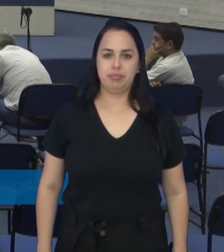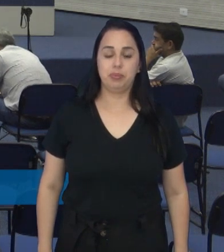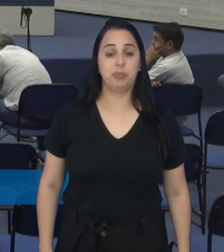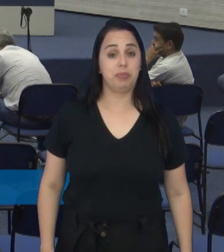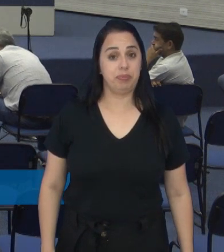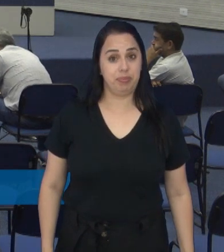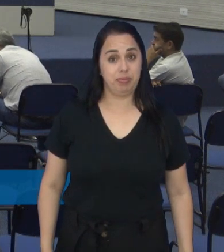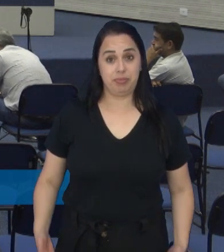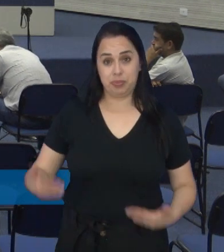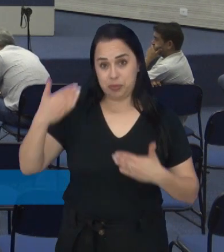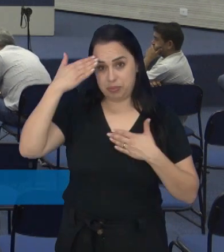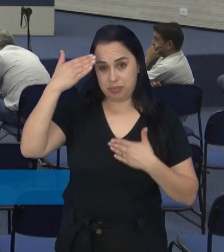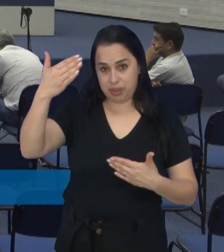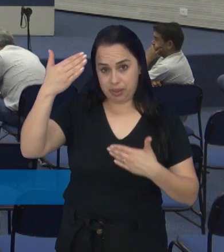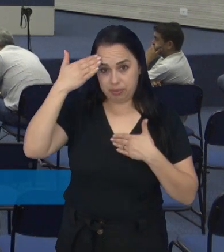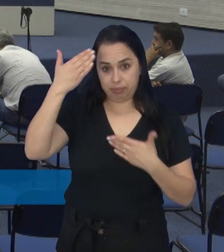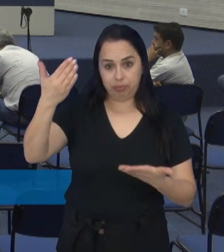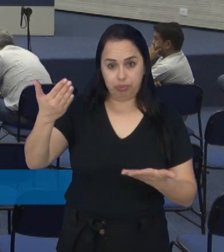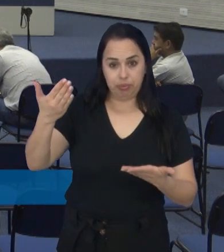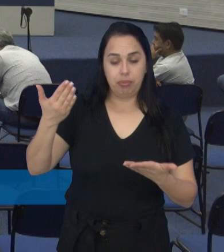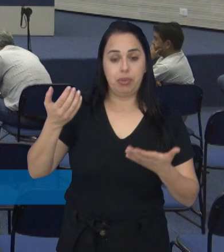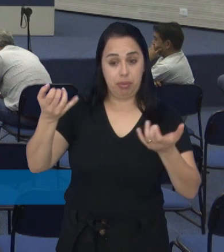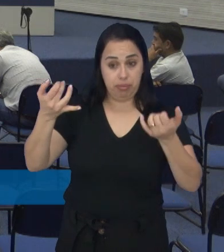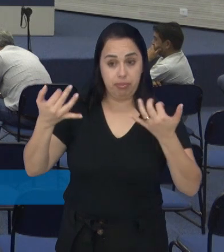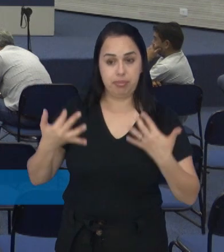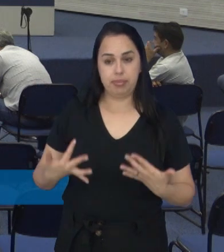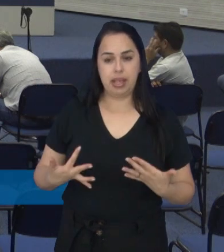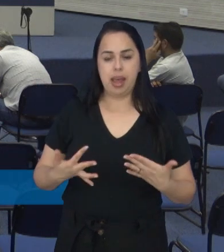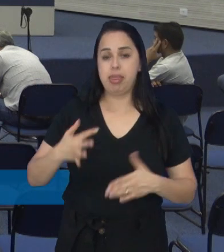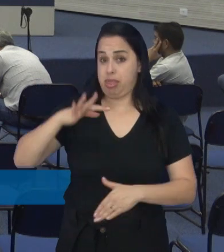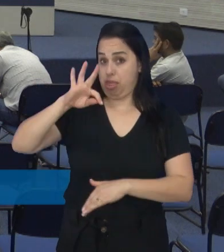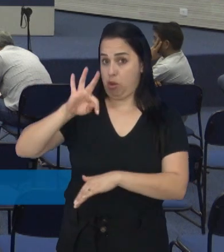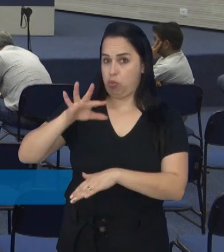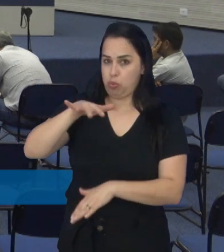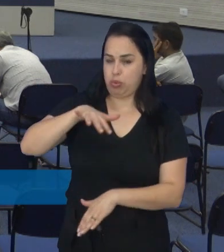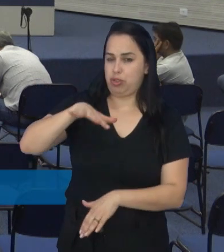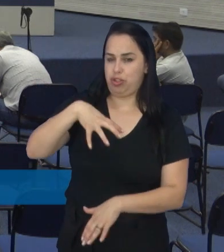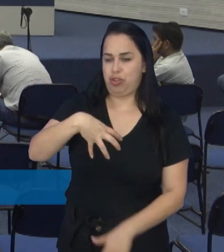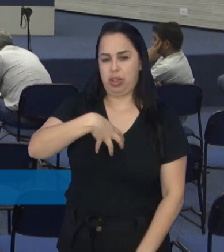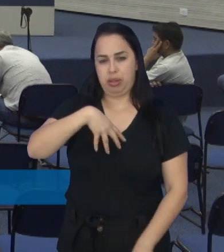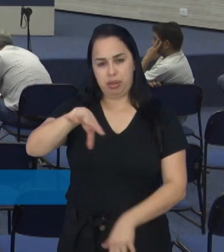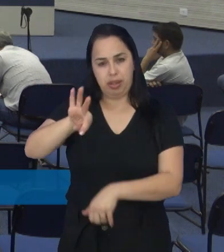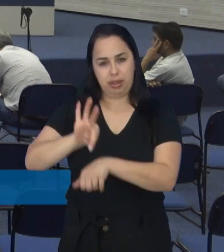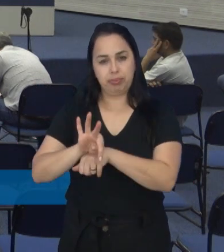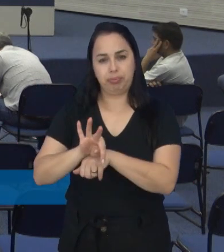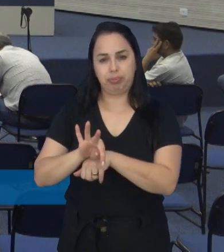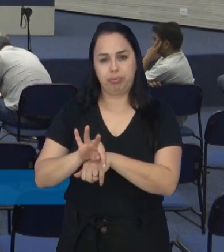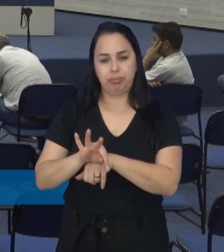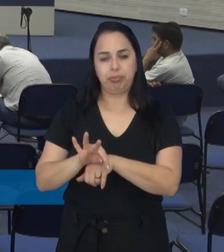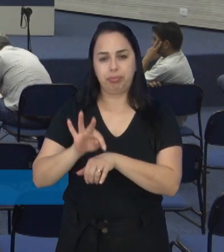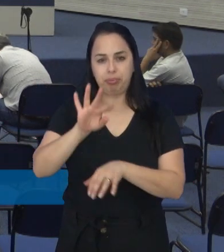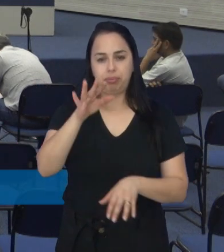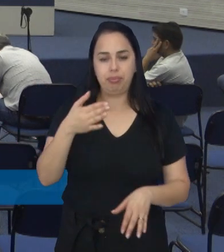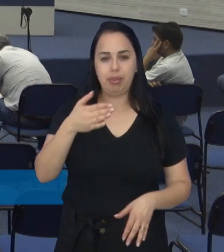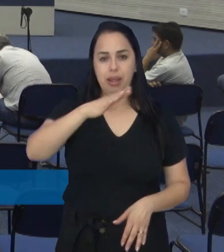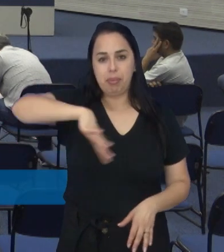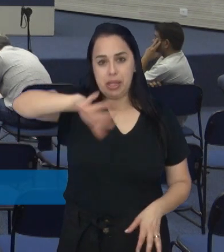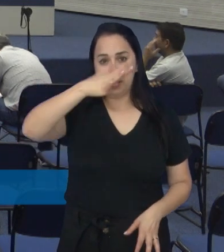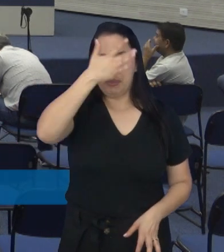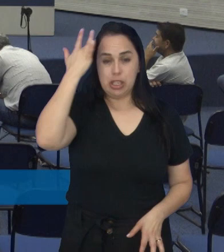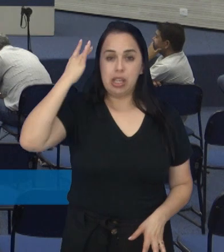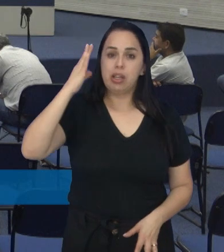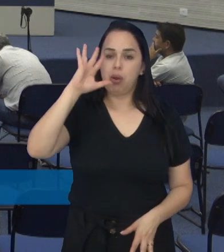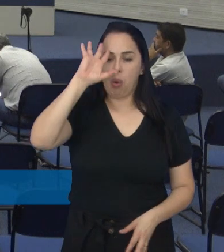Obrigado Osvaldo pela sua exposição técnica aí que contribuiu com certeza para compreender um pouco mais né